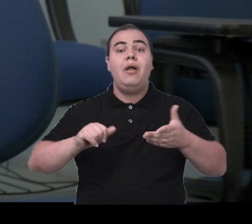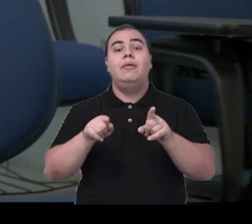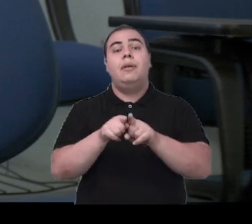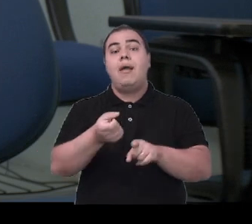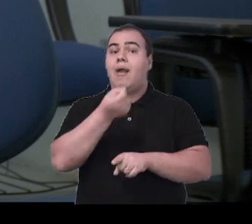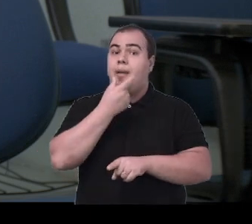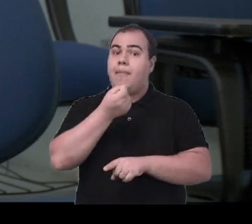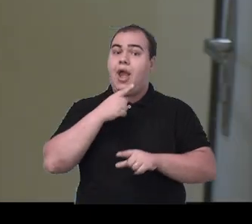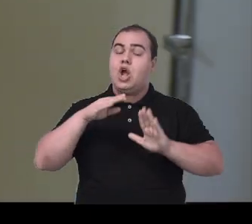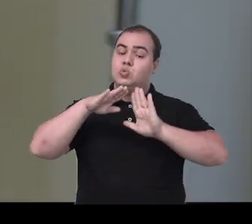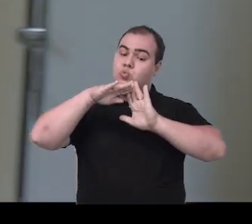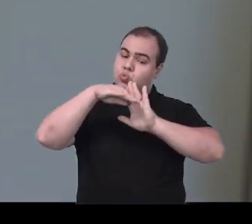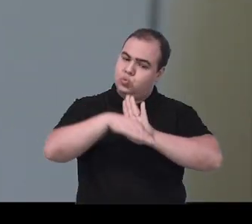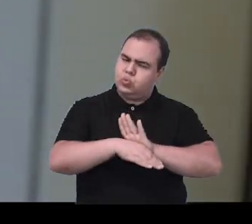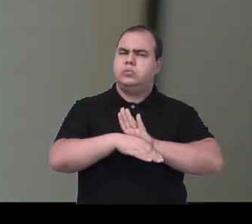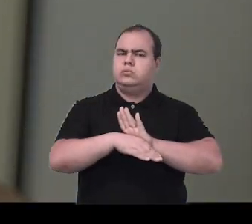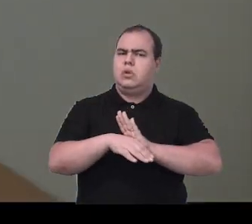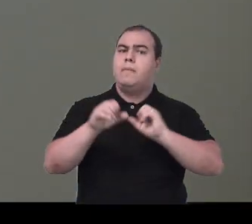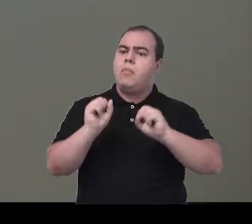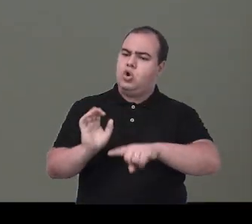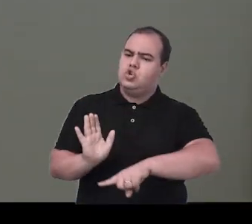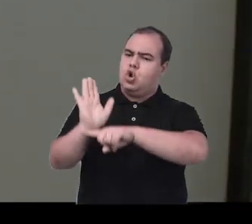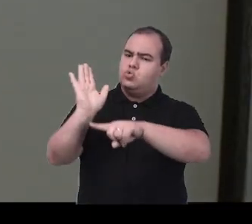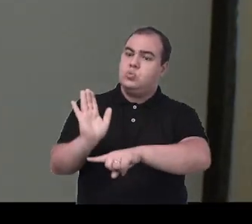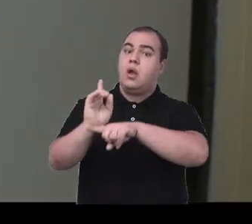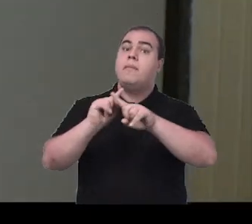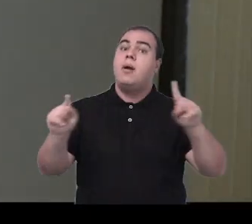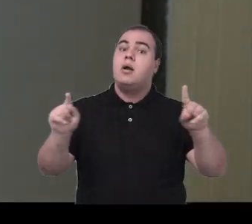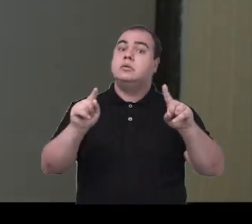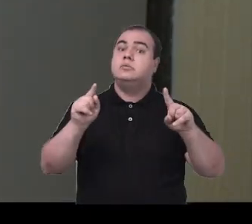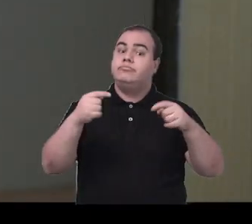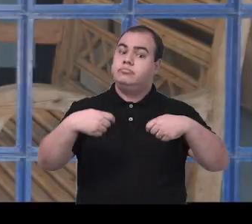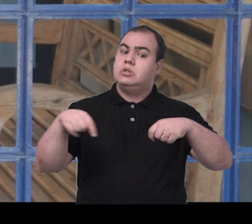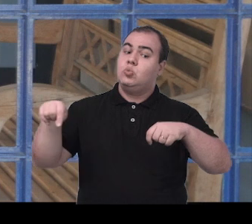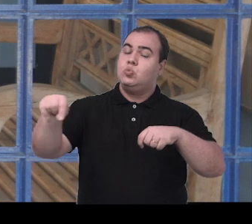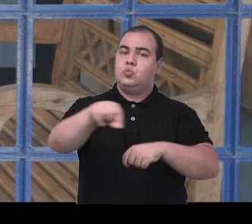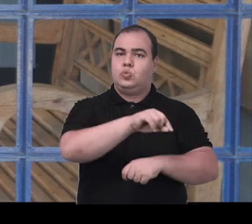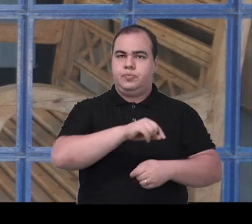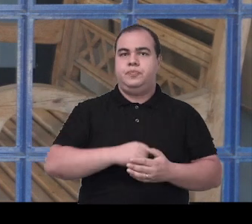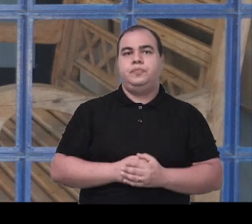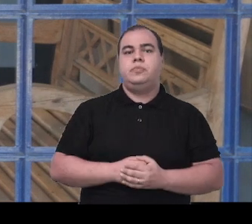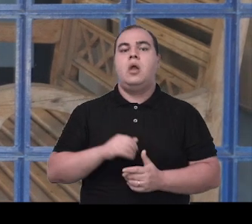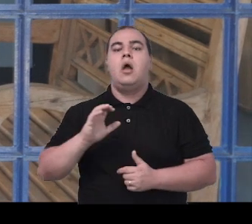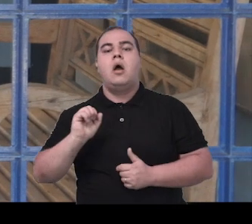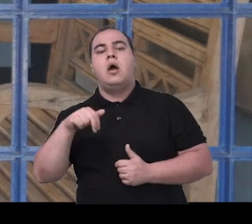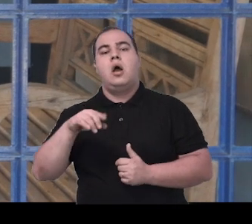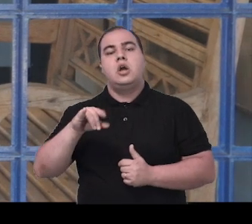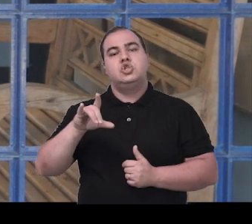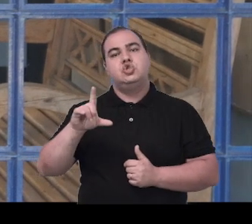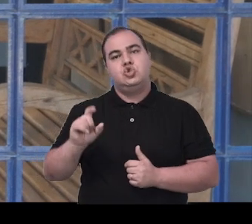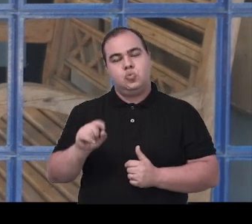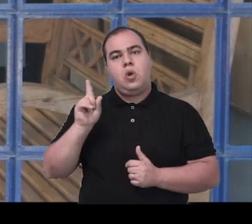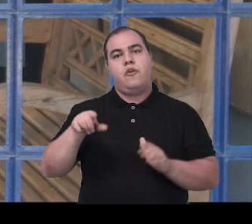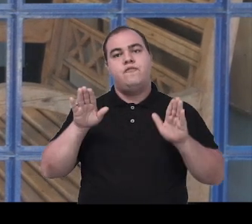dos remédios, né? que podem ajudar a pessoa, mas pode servir como restrição. Sander caminha pelo hospital. O Cândido, ele trata o transtorno mental,